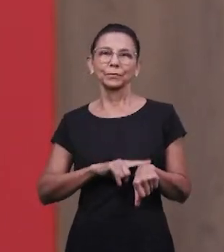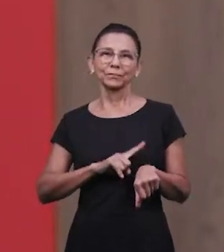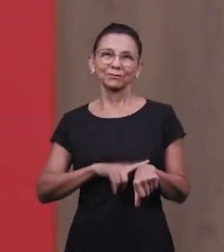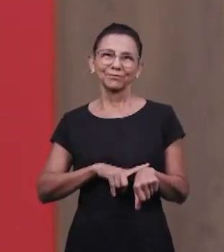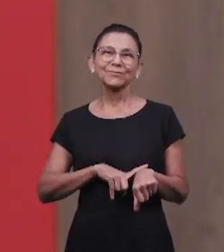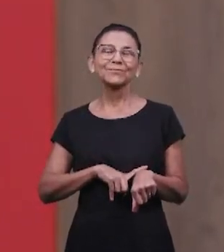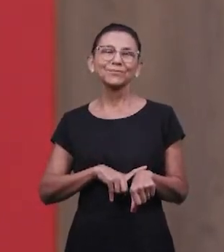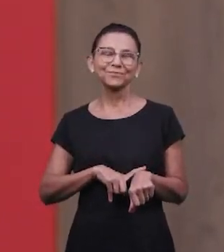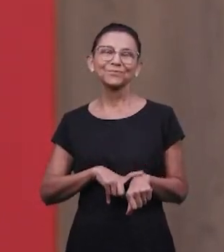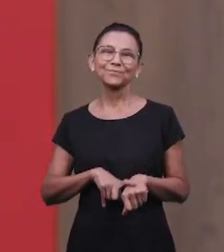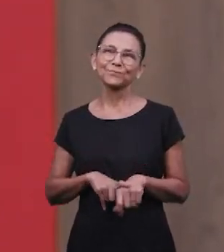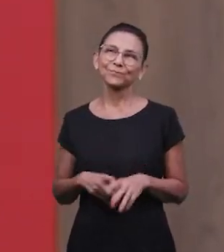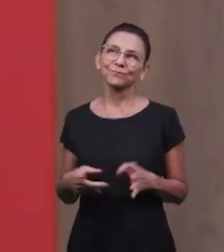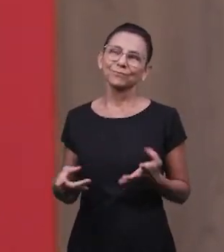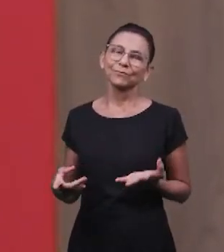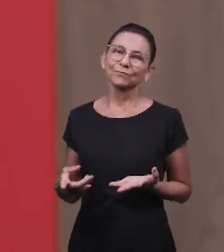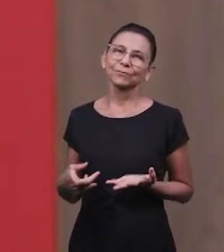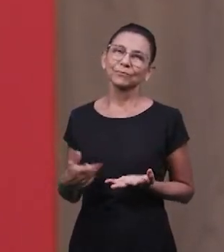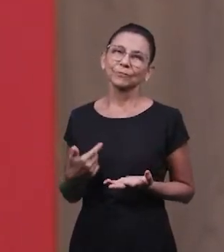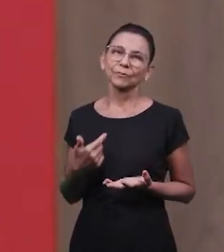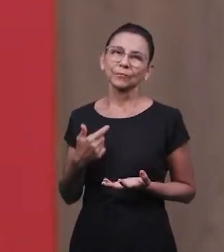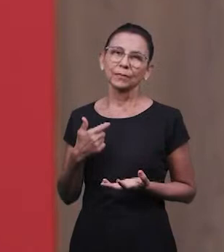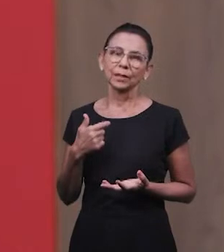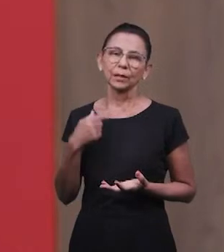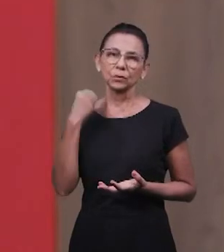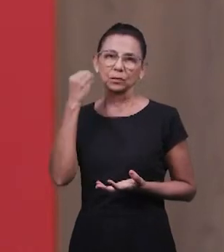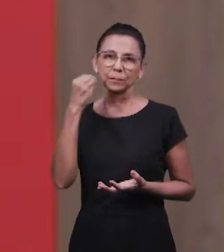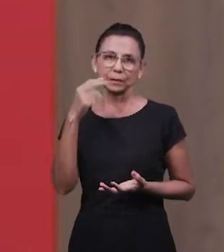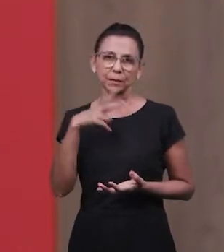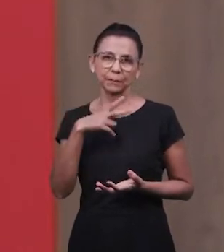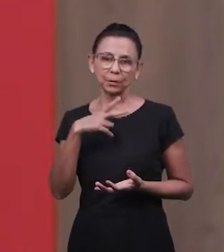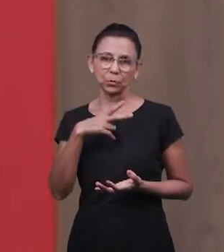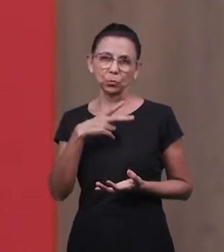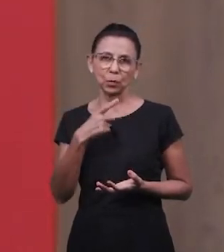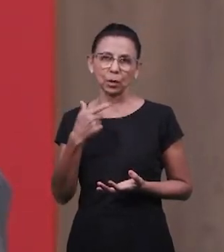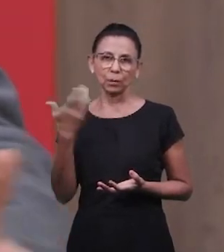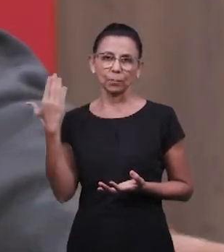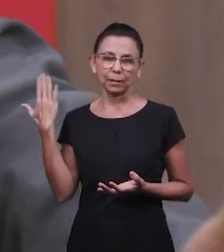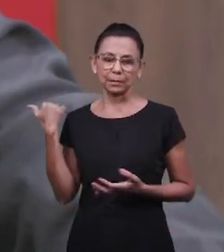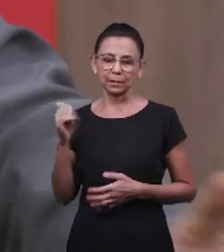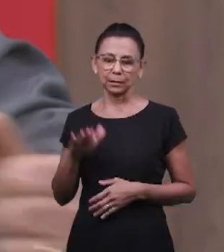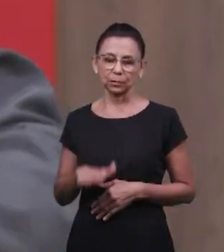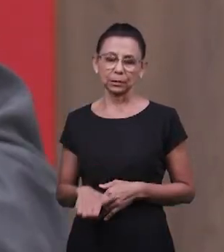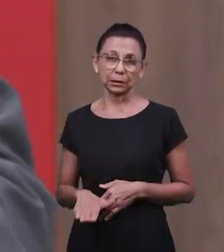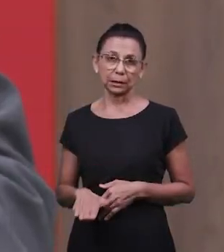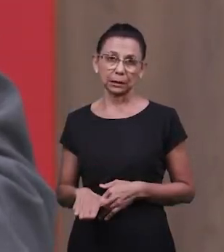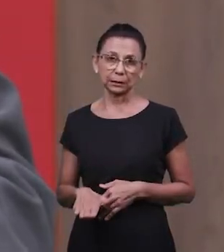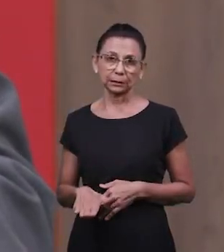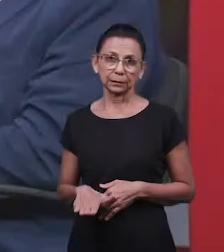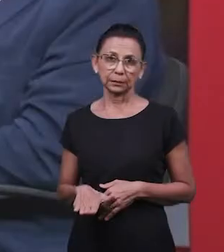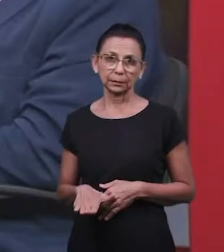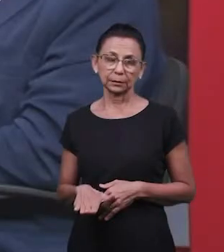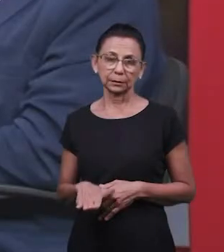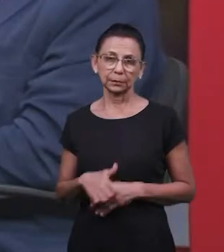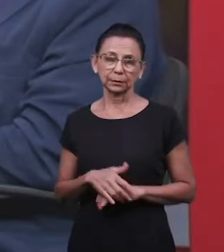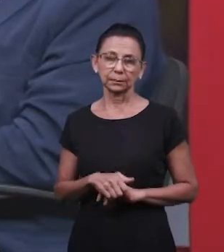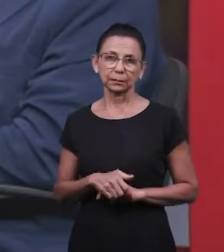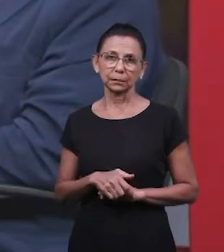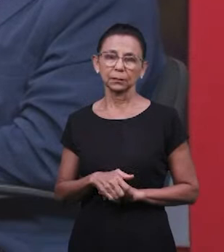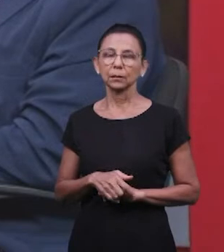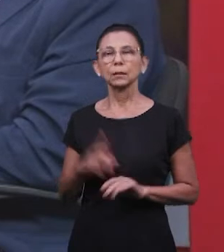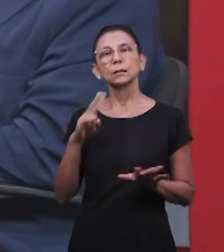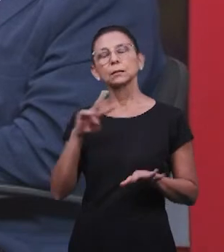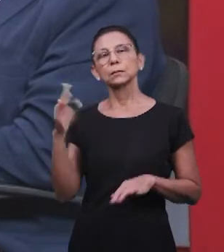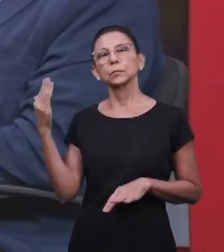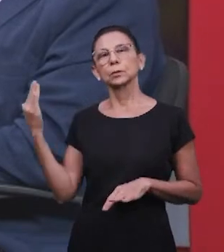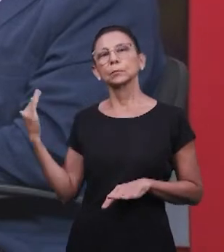Eu gosto muito de relatar a minha experiência quando criança, e eu não esqueço disso. Você falou na semana passada, a gente lembra das